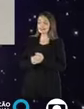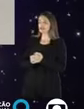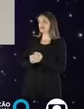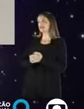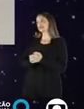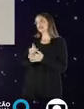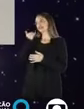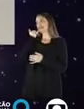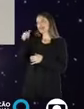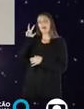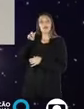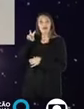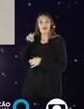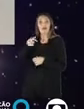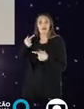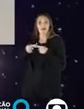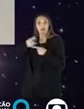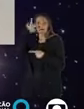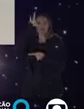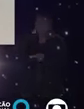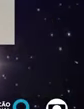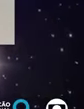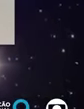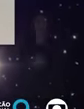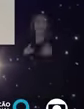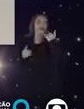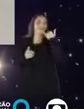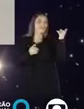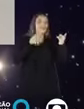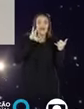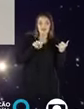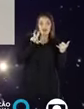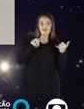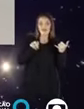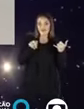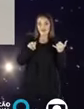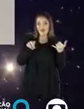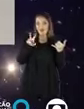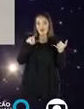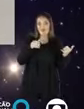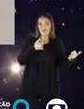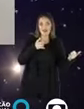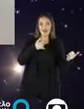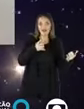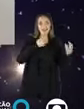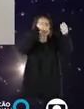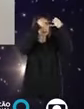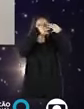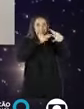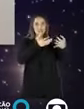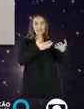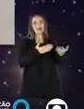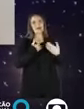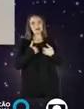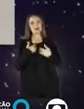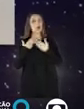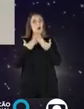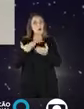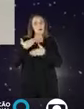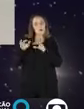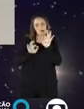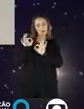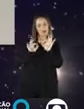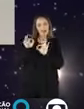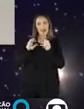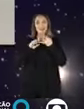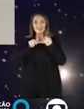melhor você ligar para sua avó, porque eu não faço ideia. Daí liguei para minha avó me passou todo o passo a passo do feijão. E